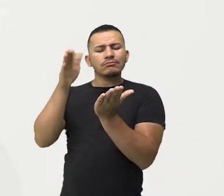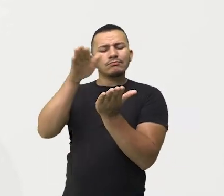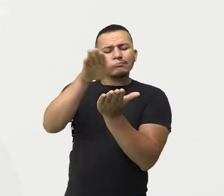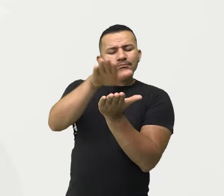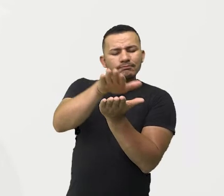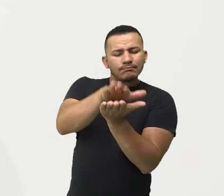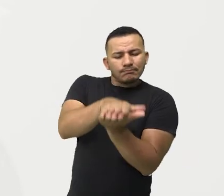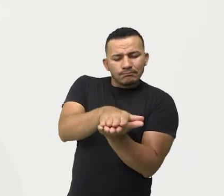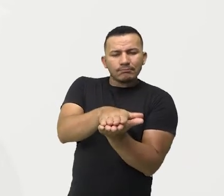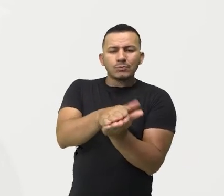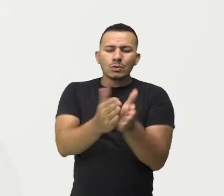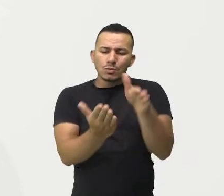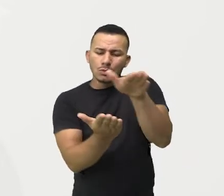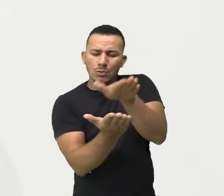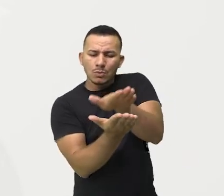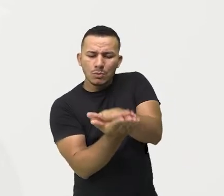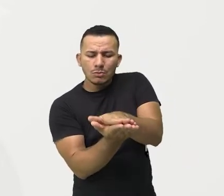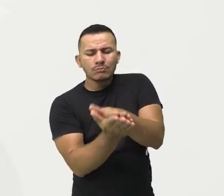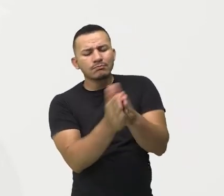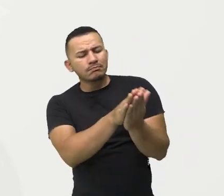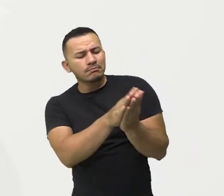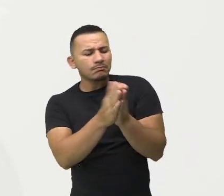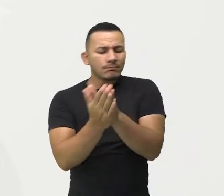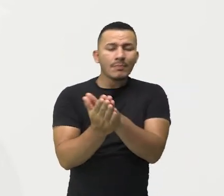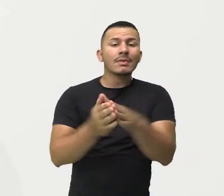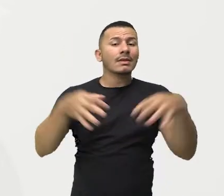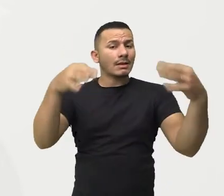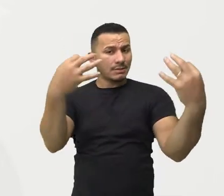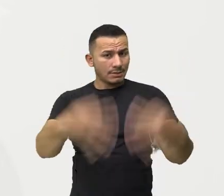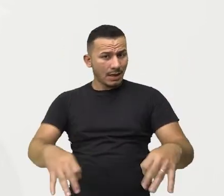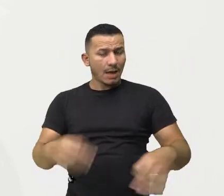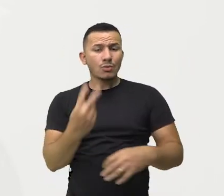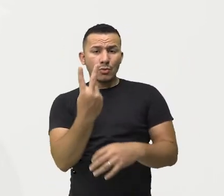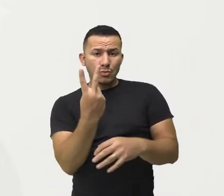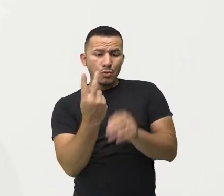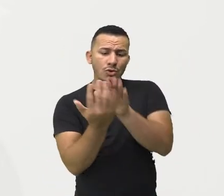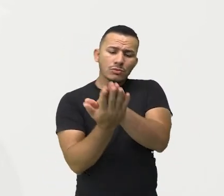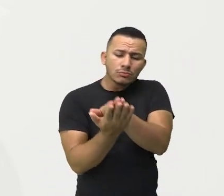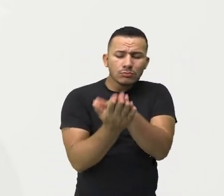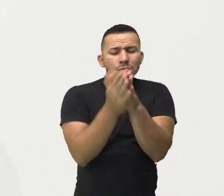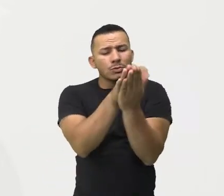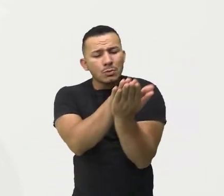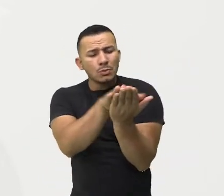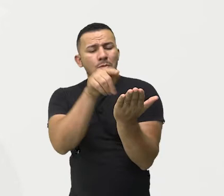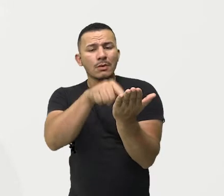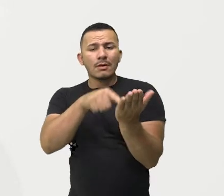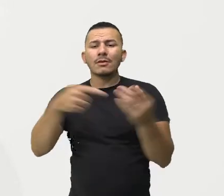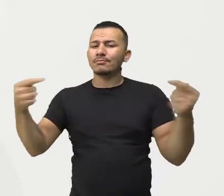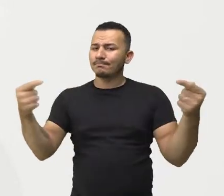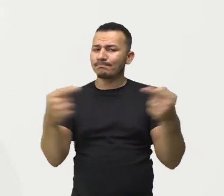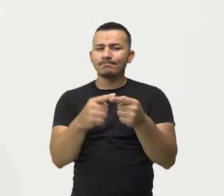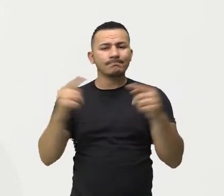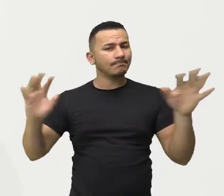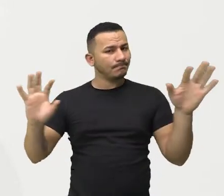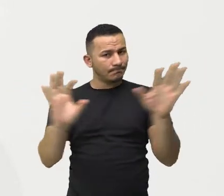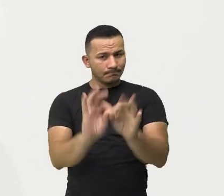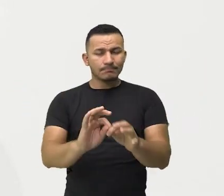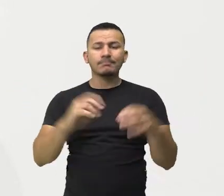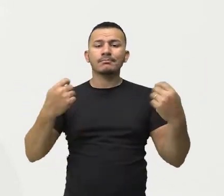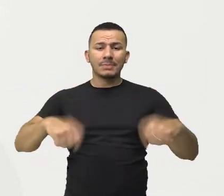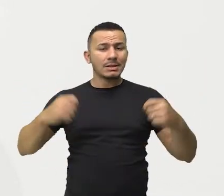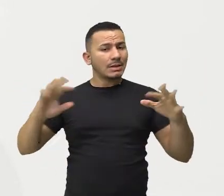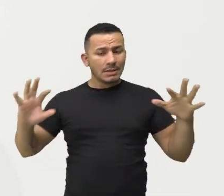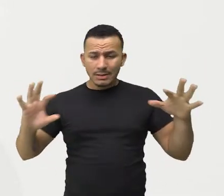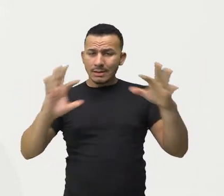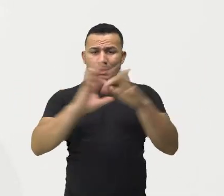si seja dobrada a figura geométrica em duas partes que se encaixam exatamente uma à outra. Tem